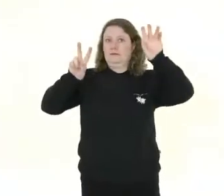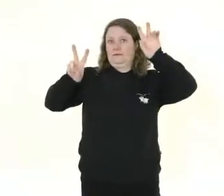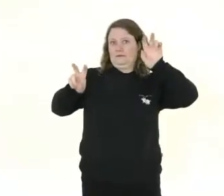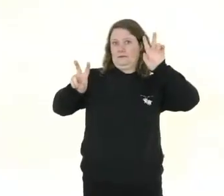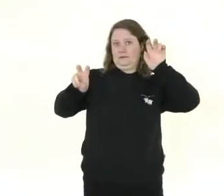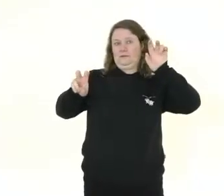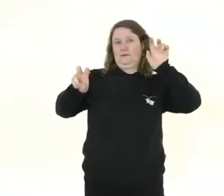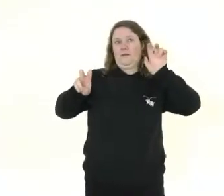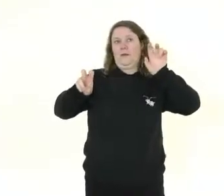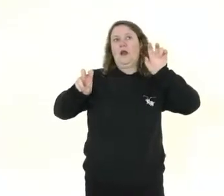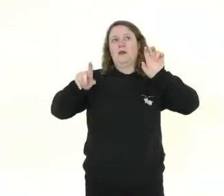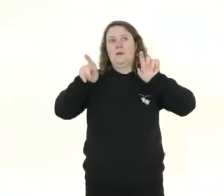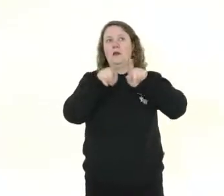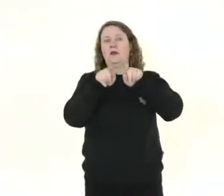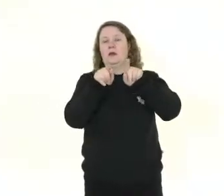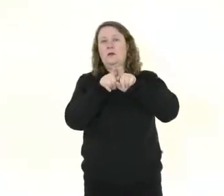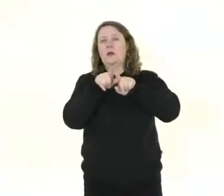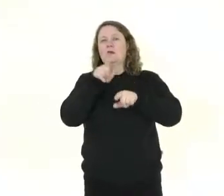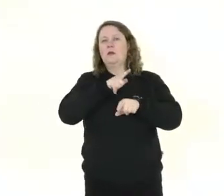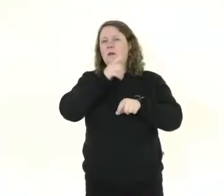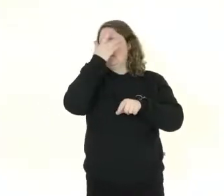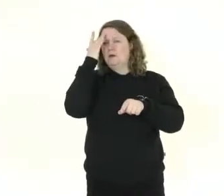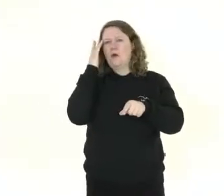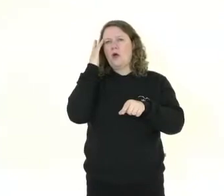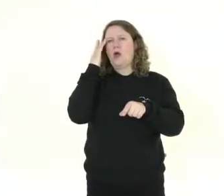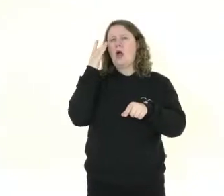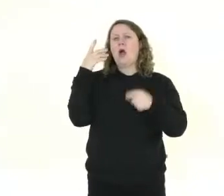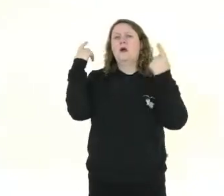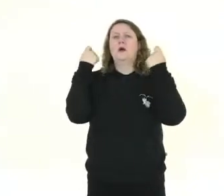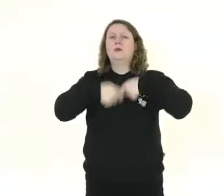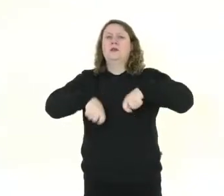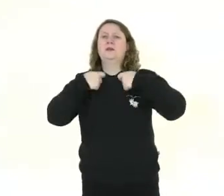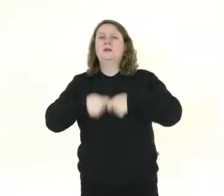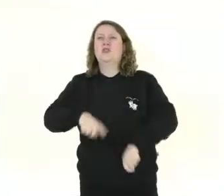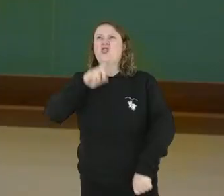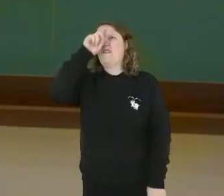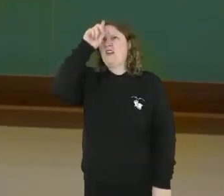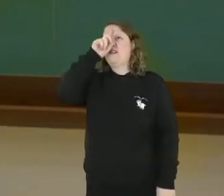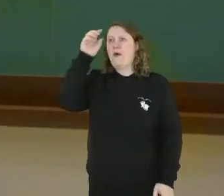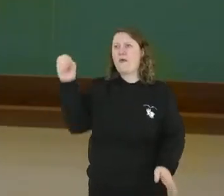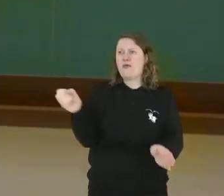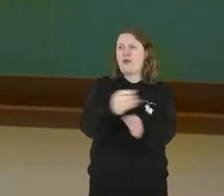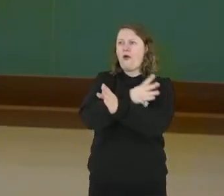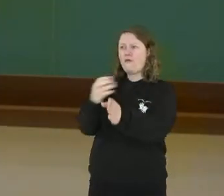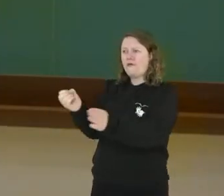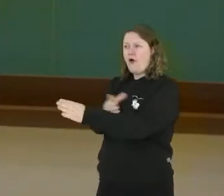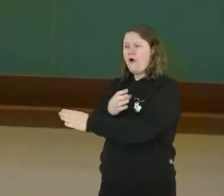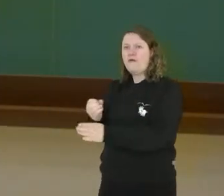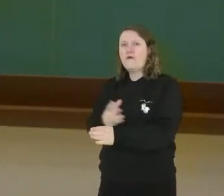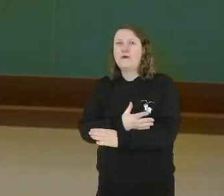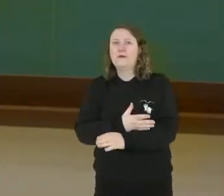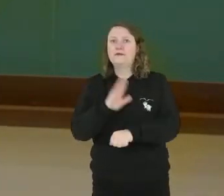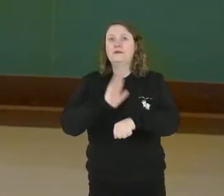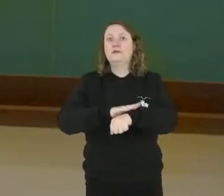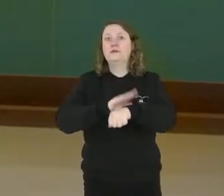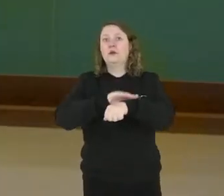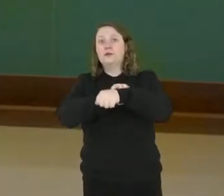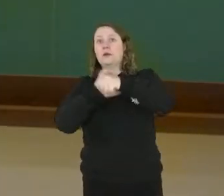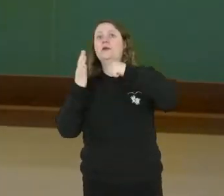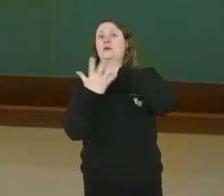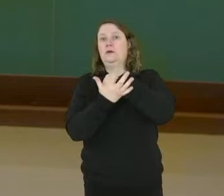pessoas ao redor do mundo. Foi preciso me reinventar. Então, as pessoas se reinventaram nesse momento.